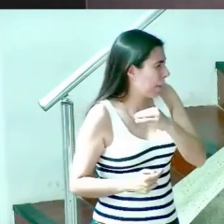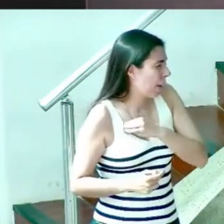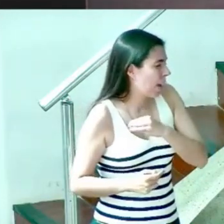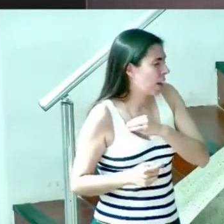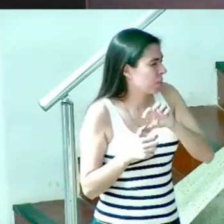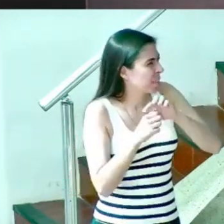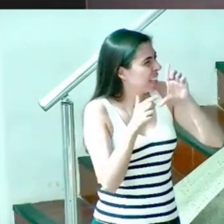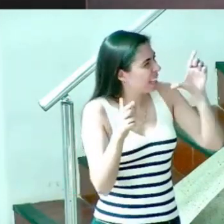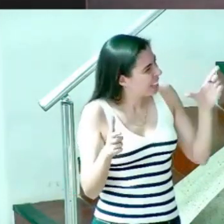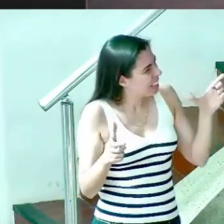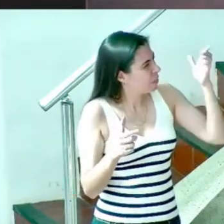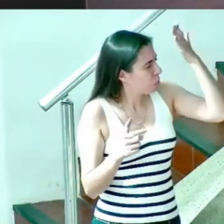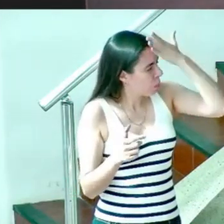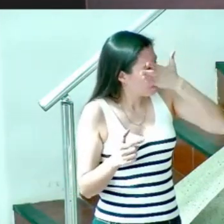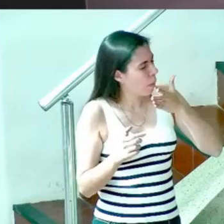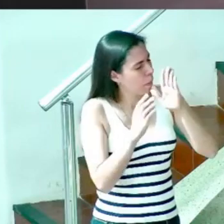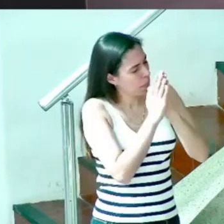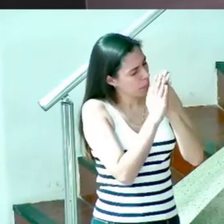mal.